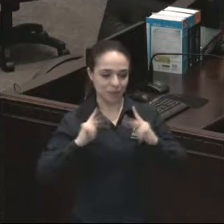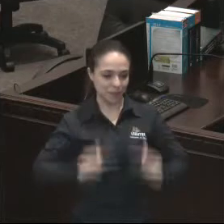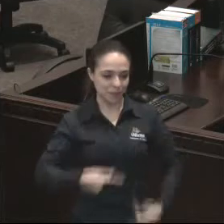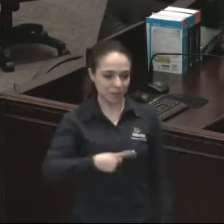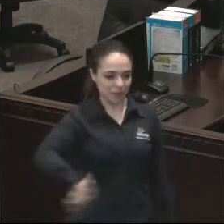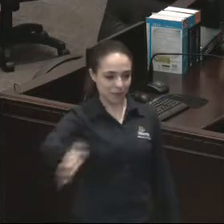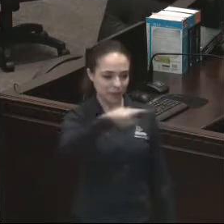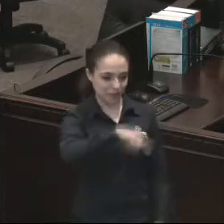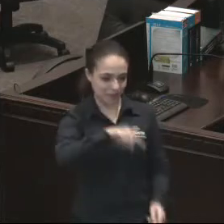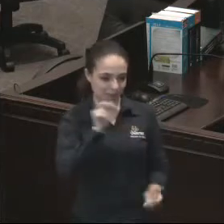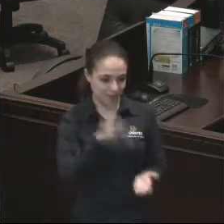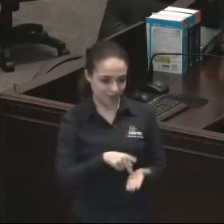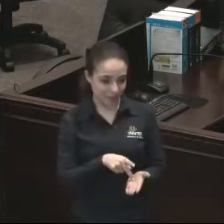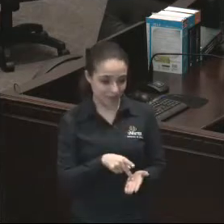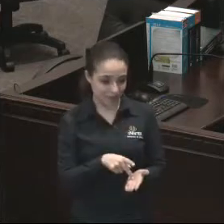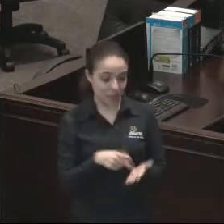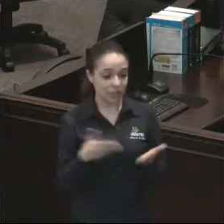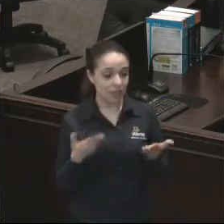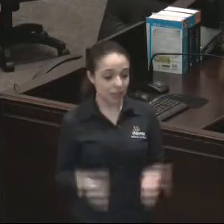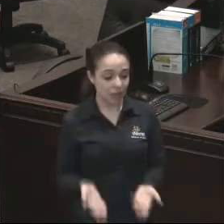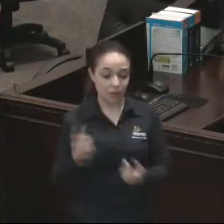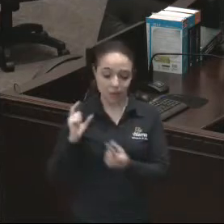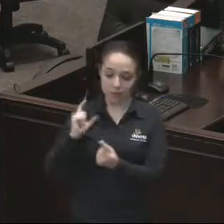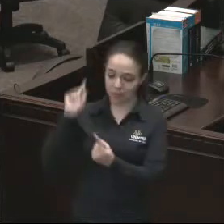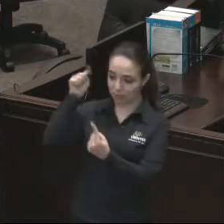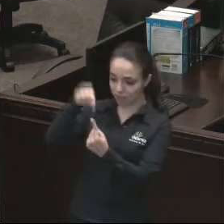animal. Então, são metas bastante